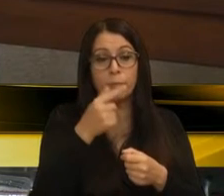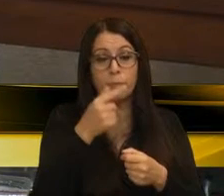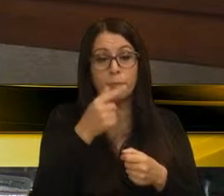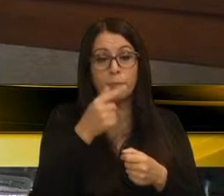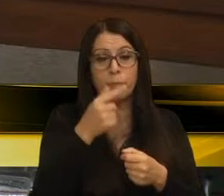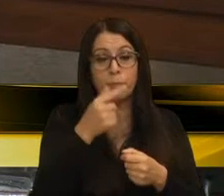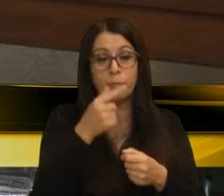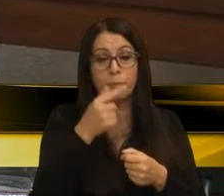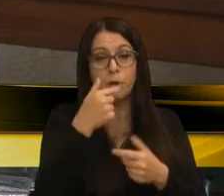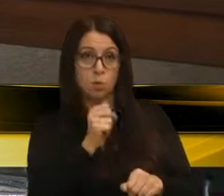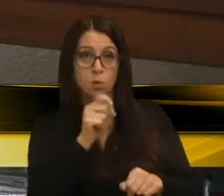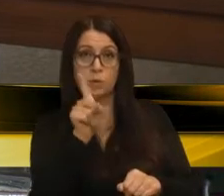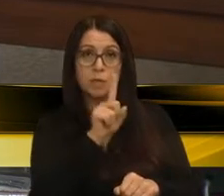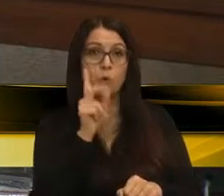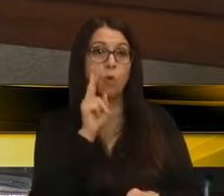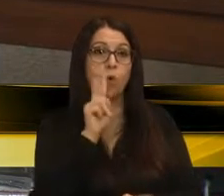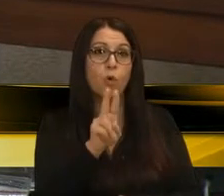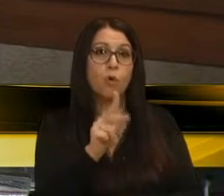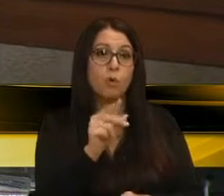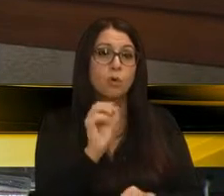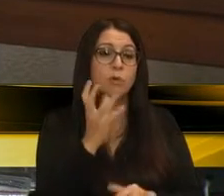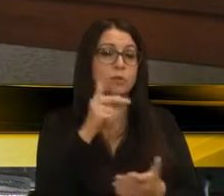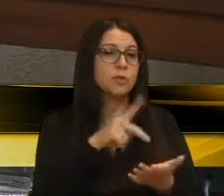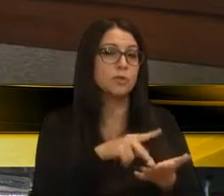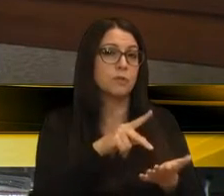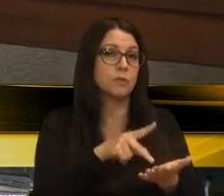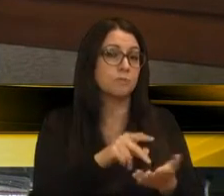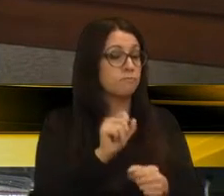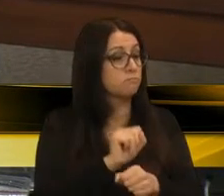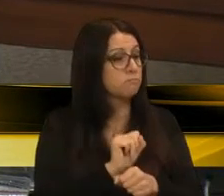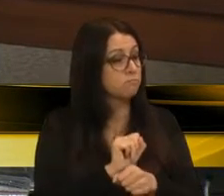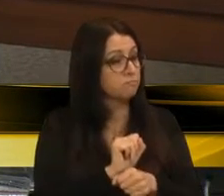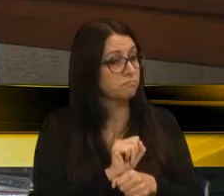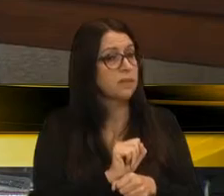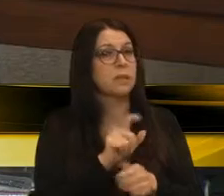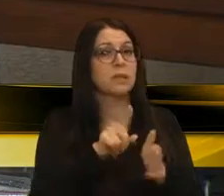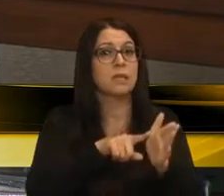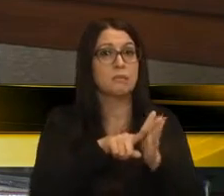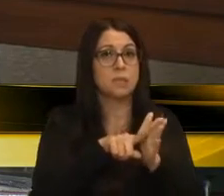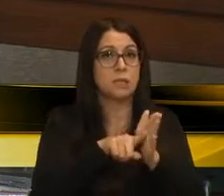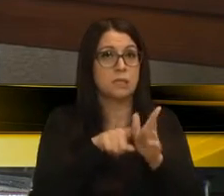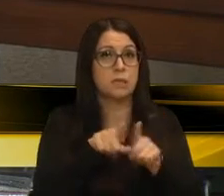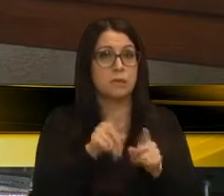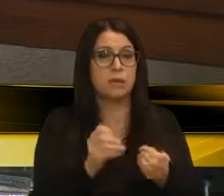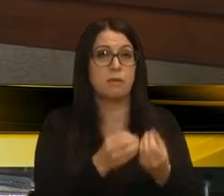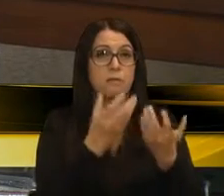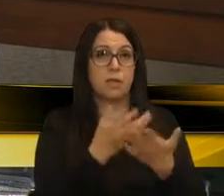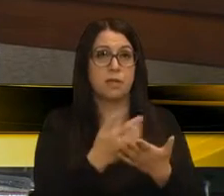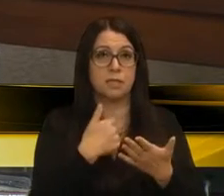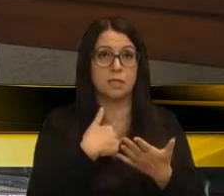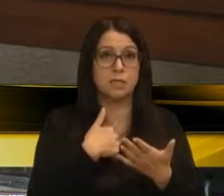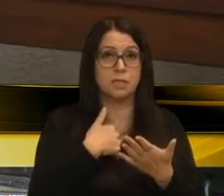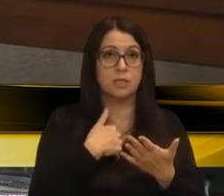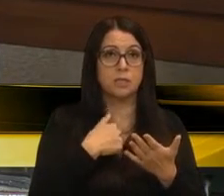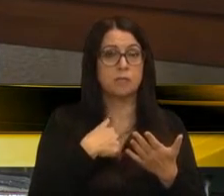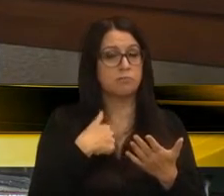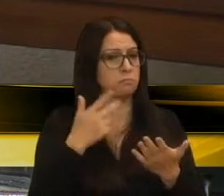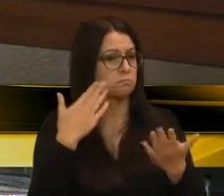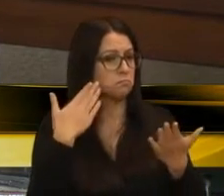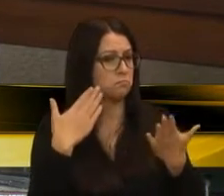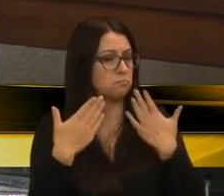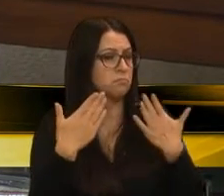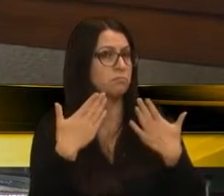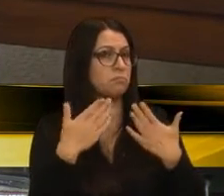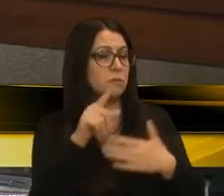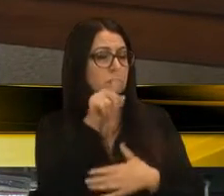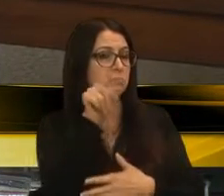lucro. Os fatos. Então vamos aguardar. A pesquisa também da festa, eu levanto minhas dúvidas e deixo aqui